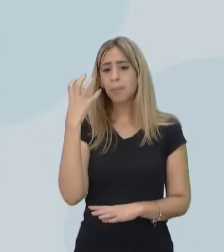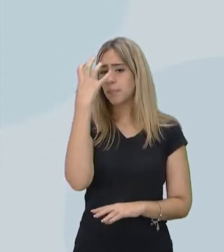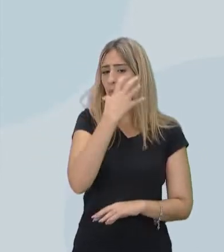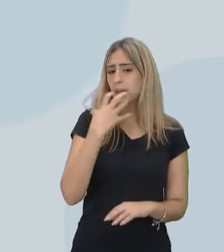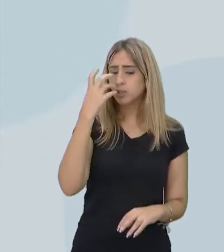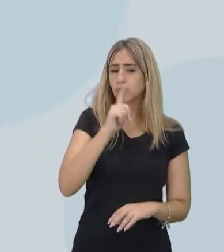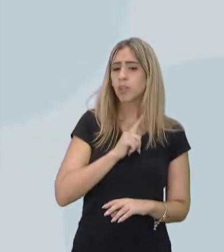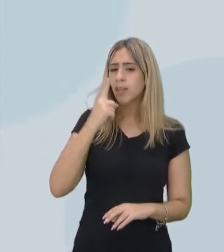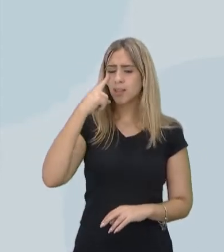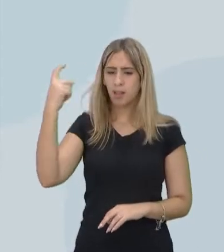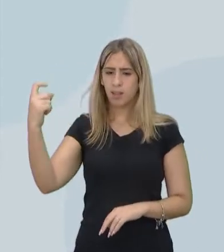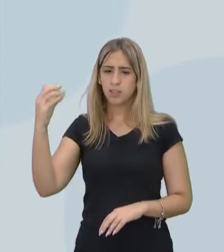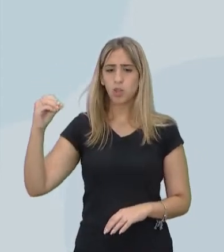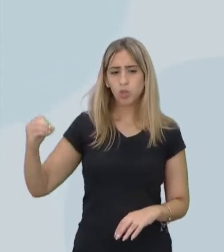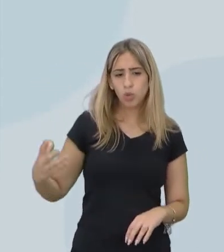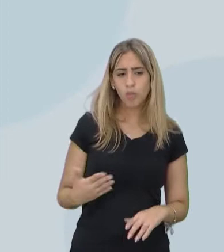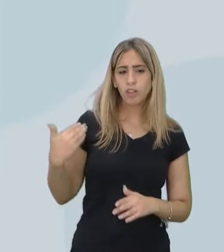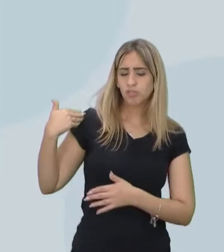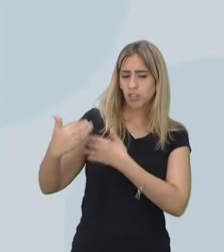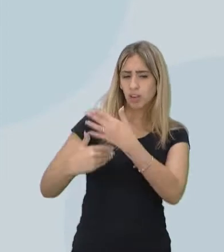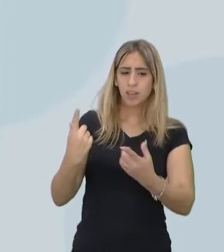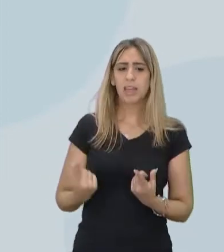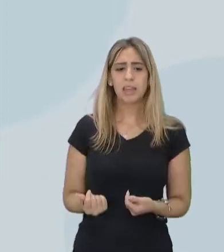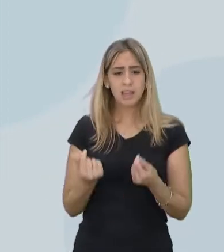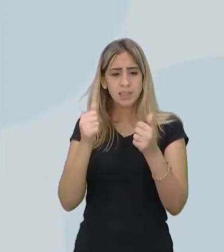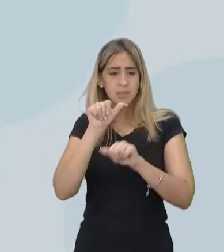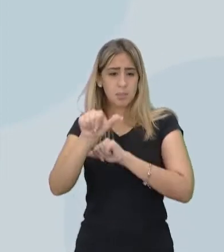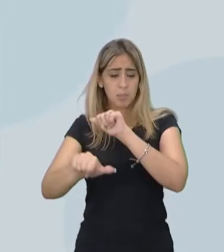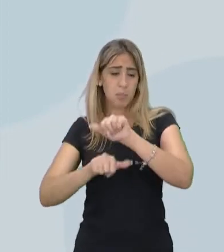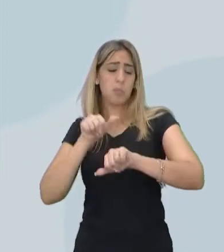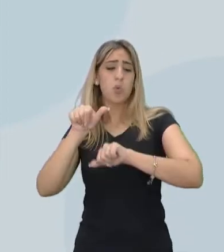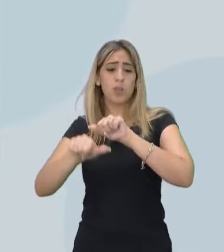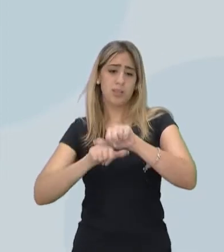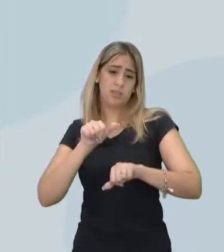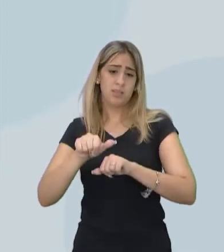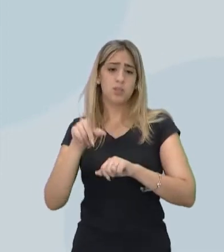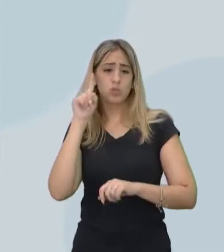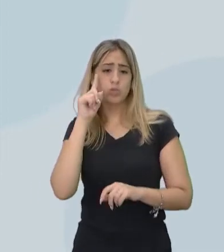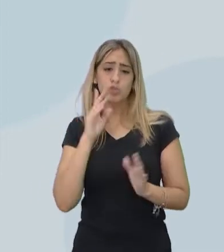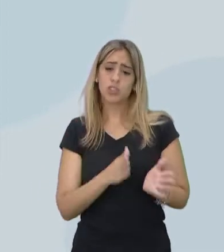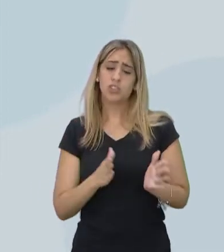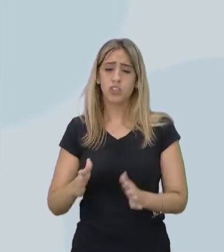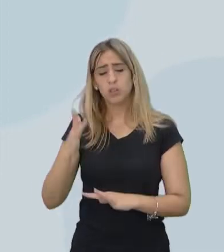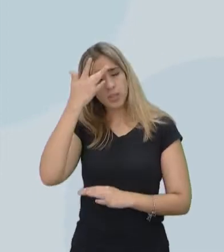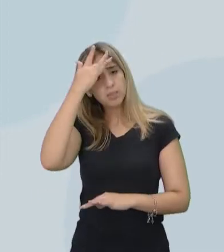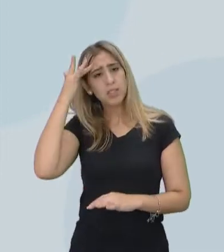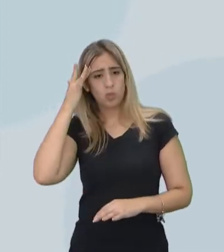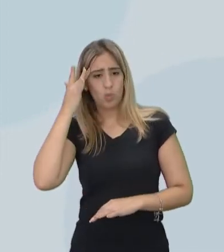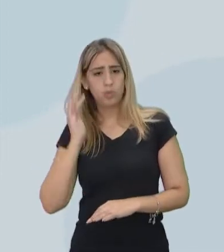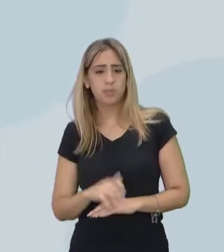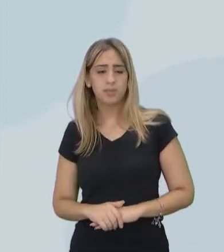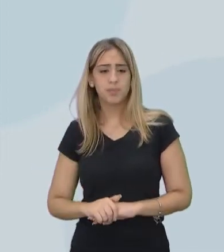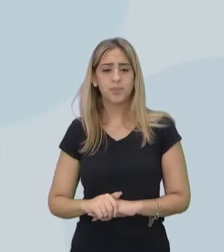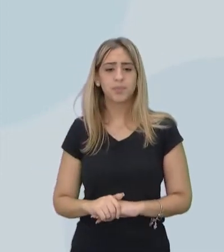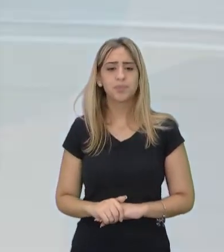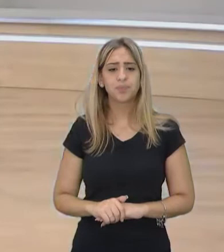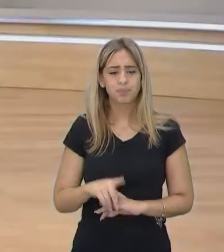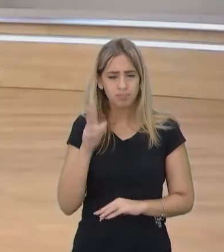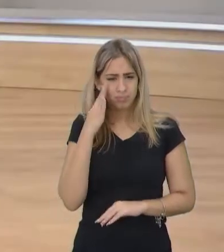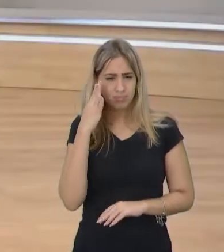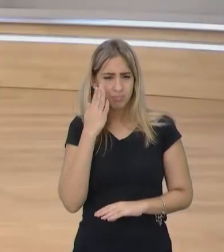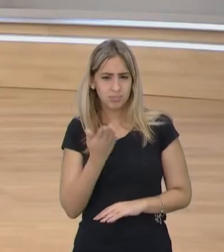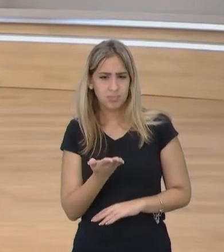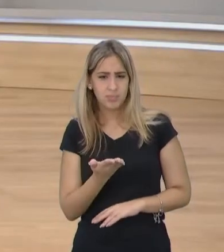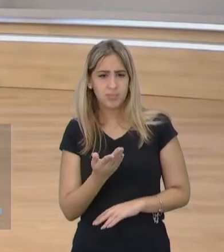ter ideias, inovar e gerar riquezas e mudanças no cotidiano das pessoas. Se identificou? É